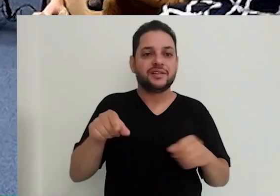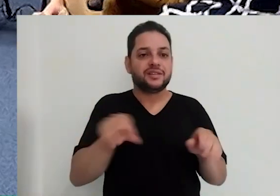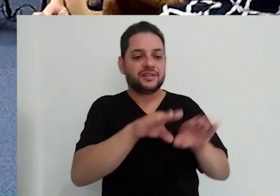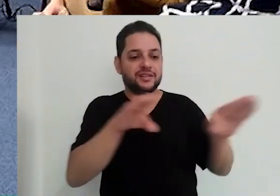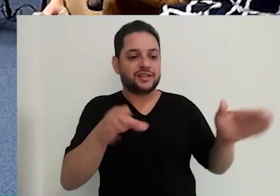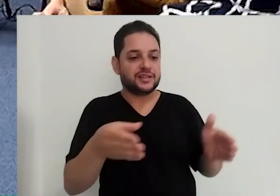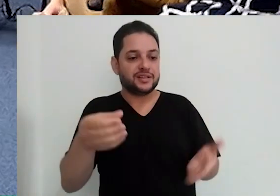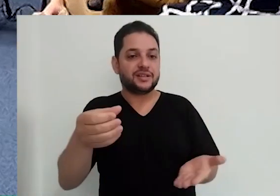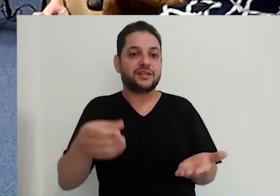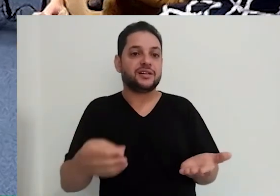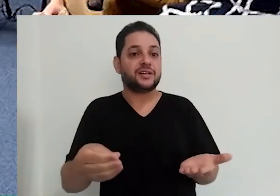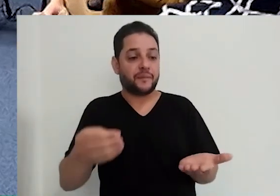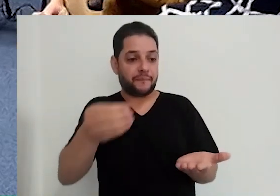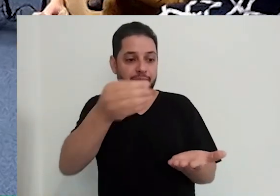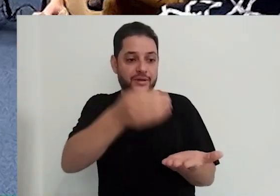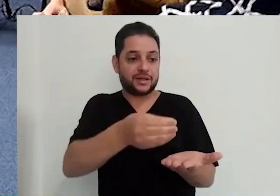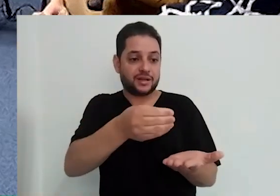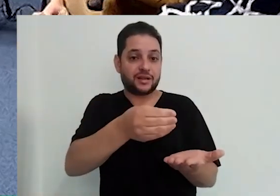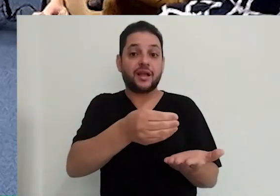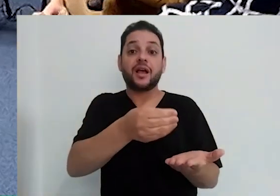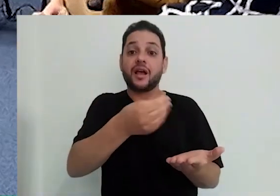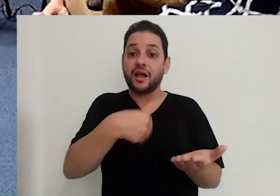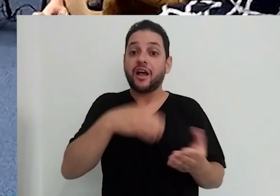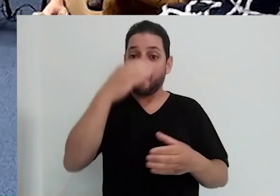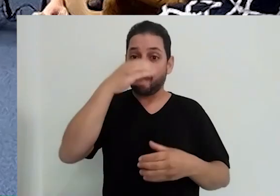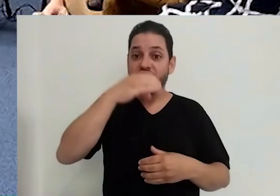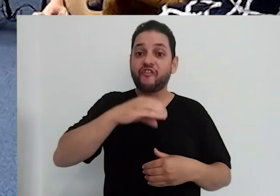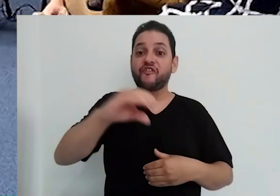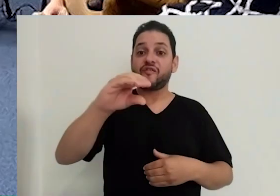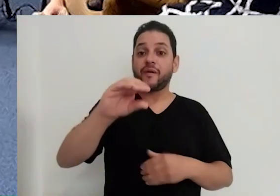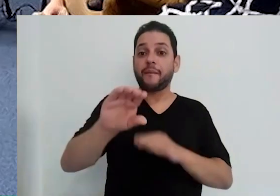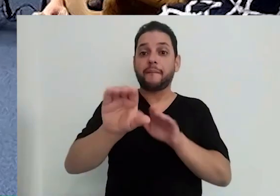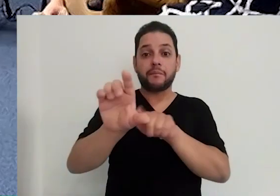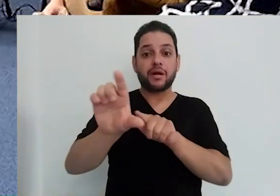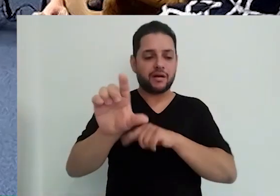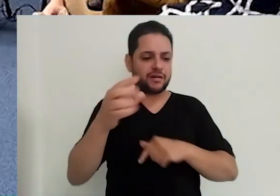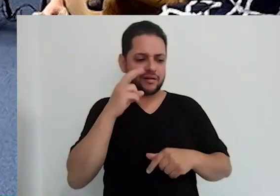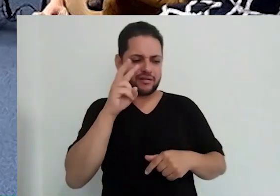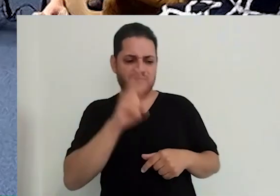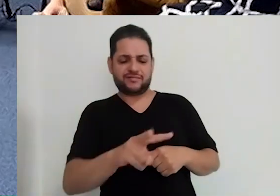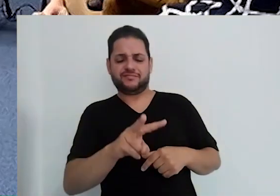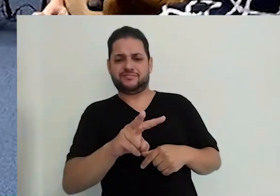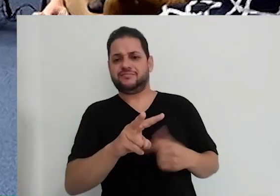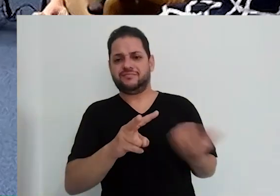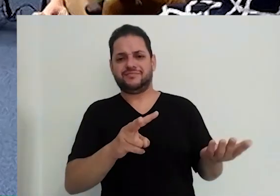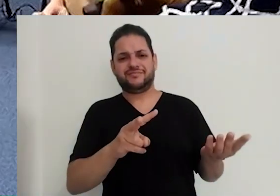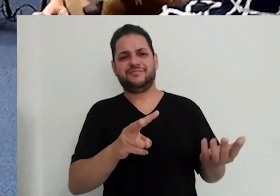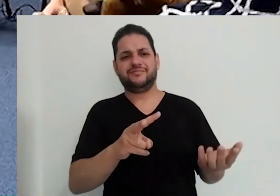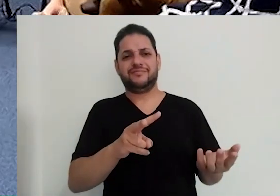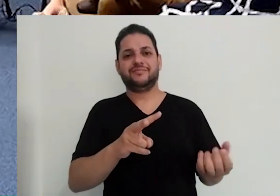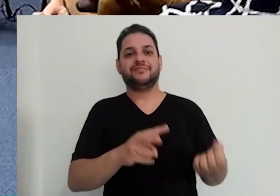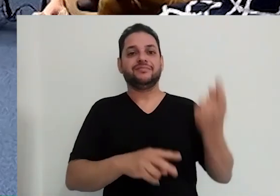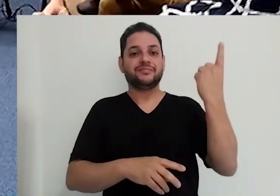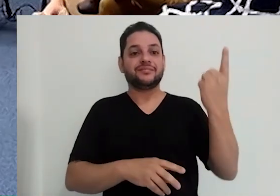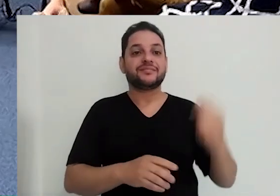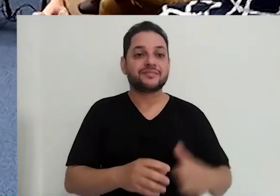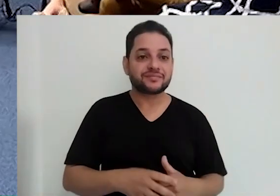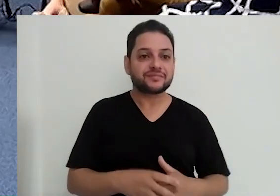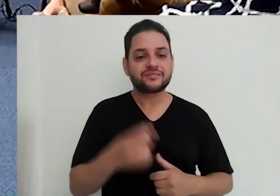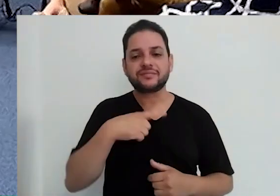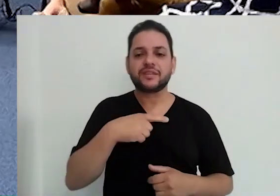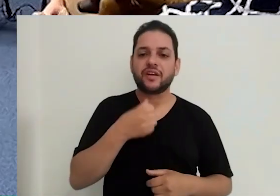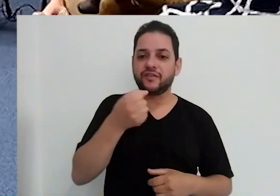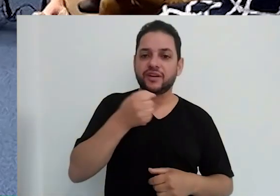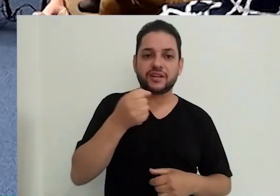uma pata de elefante literalmente uma pata de elefante eu nunca tive num lugar assim foi muito bizarro E aí a entrevista do